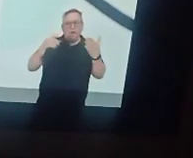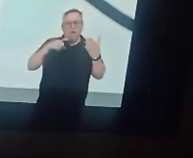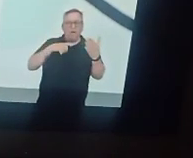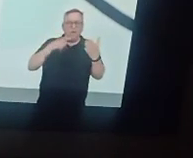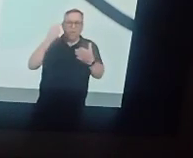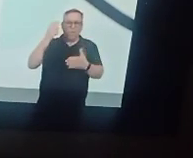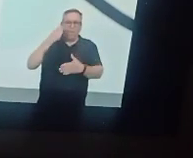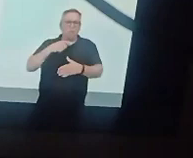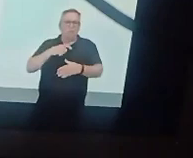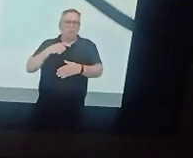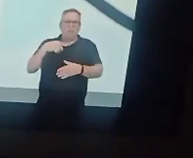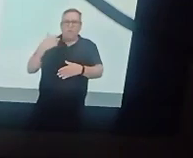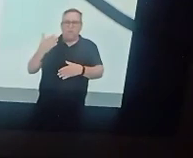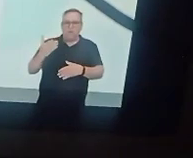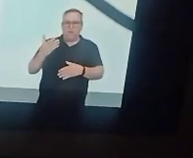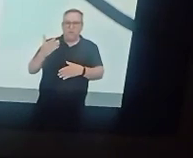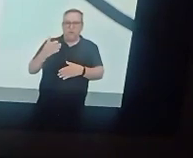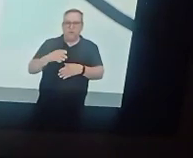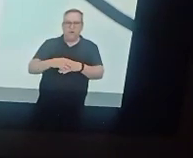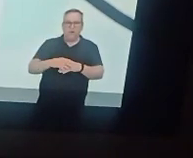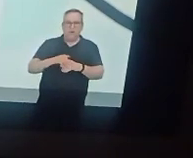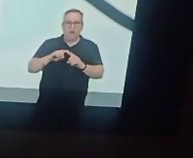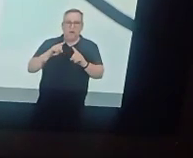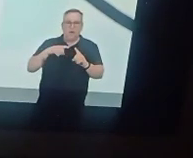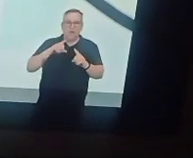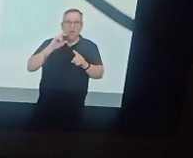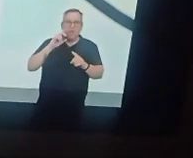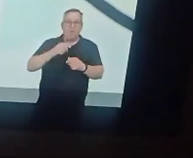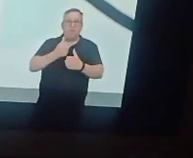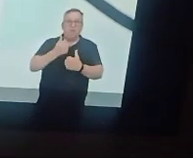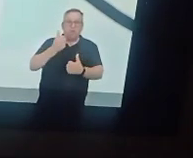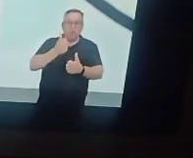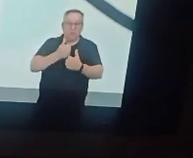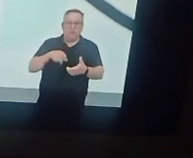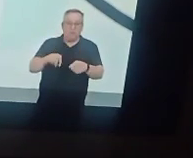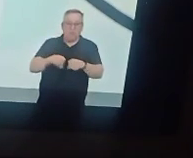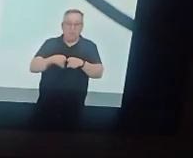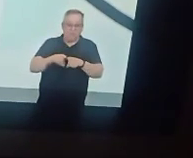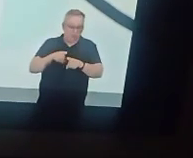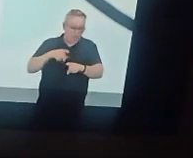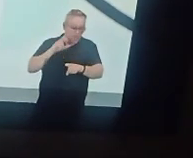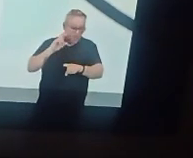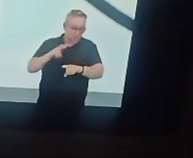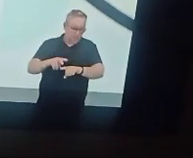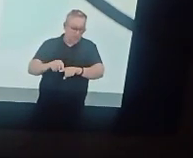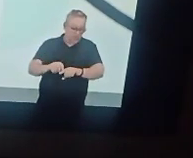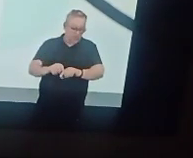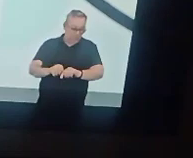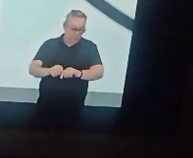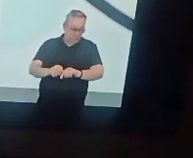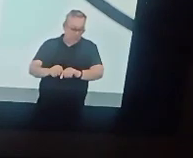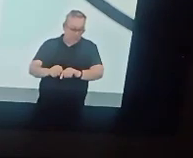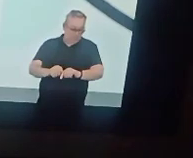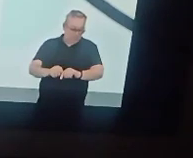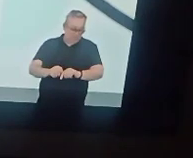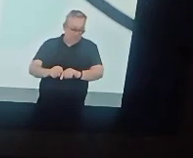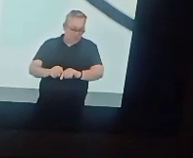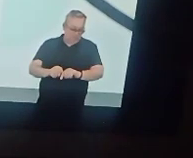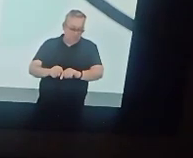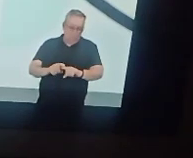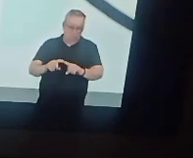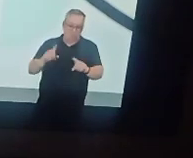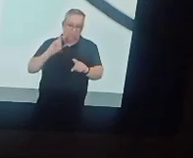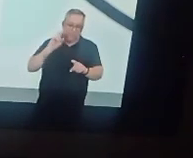um perfil de CEMOV, então abre ali diretoria, né? Na sua diretoria já vai vir travado. Para a escola,